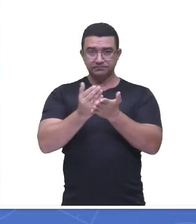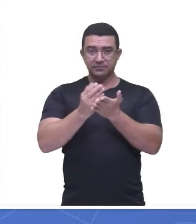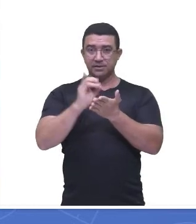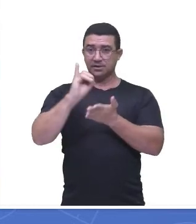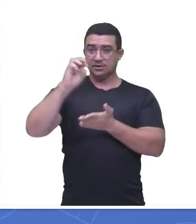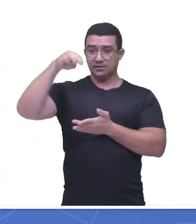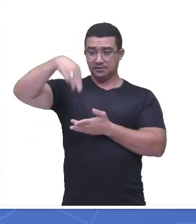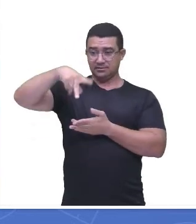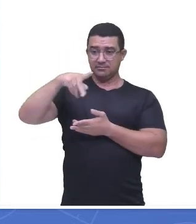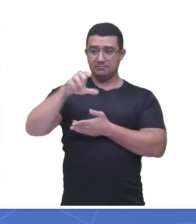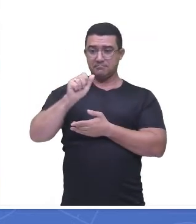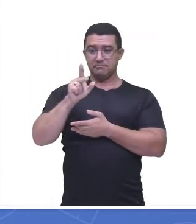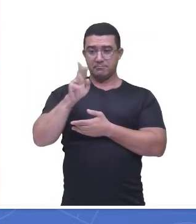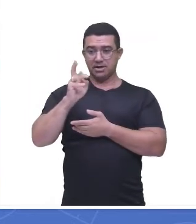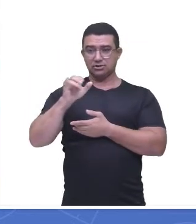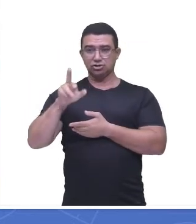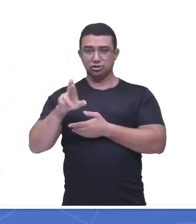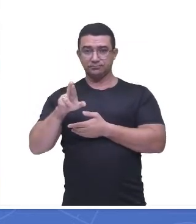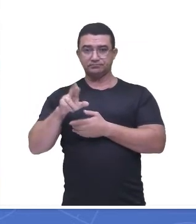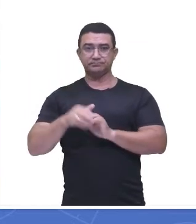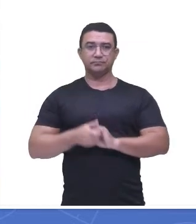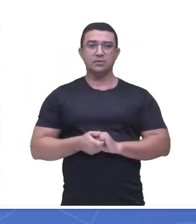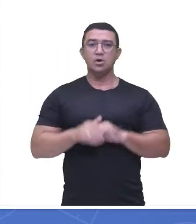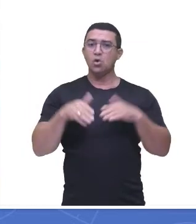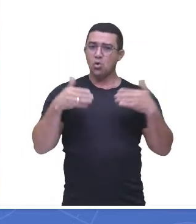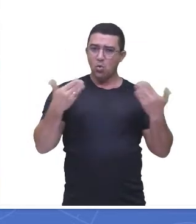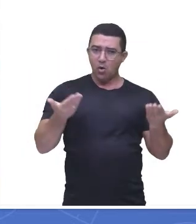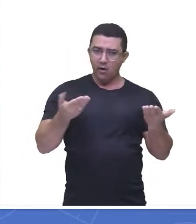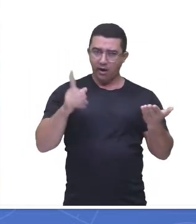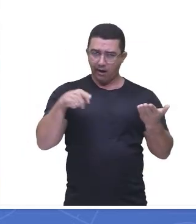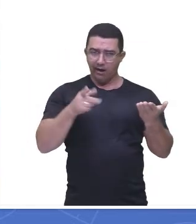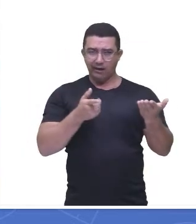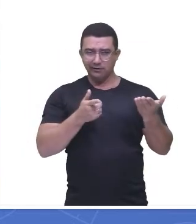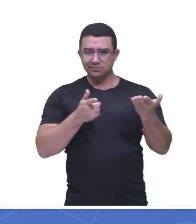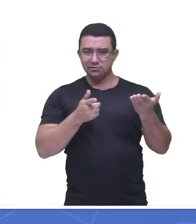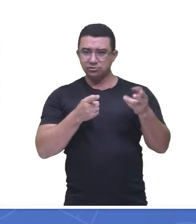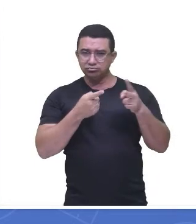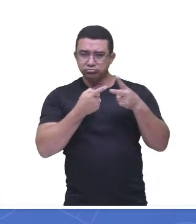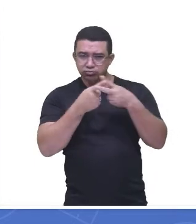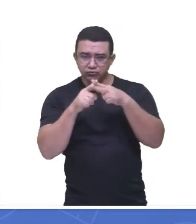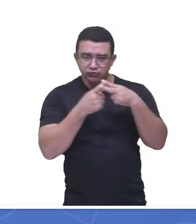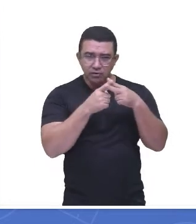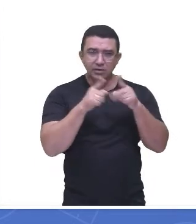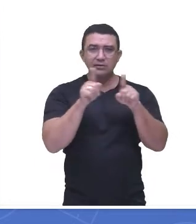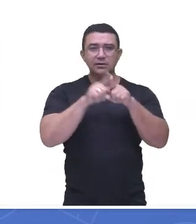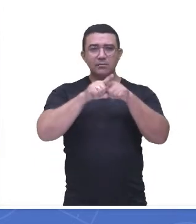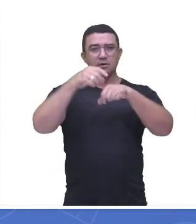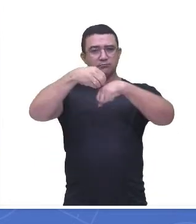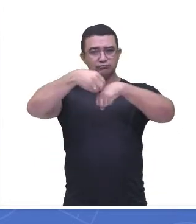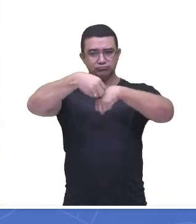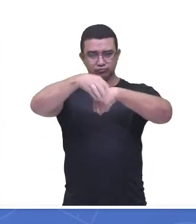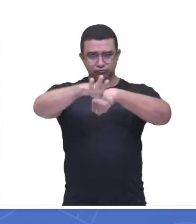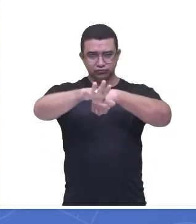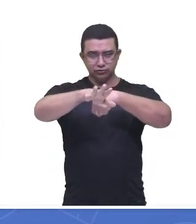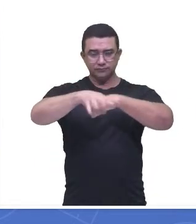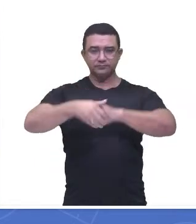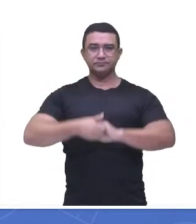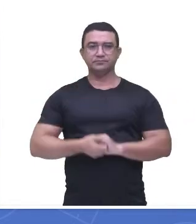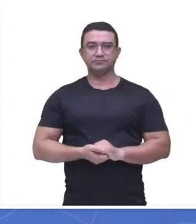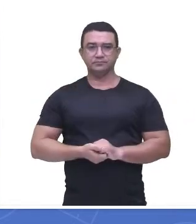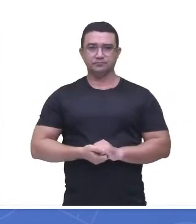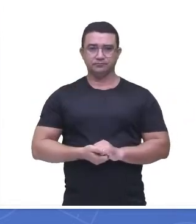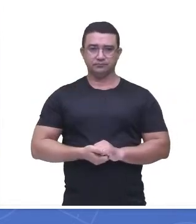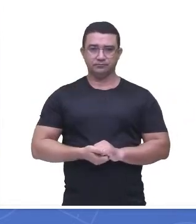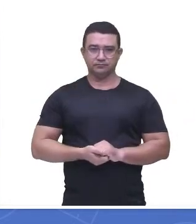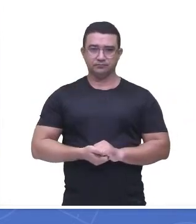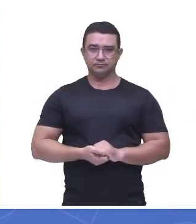impartir. O sentido aí está de ajeitar e distribuir. É o sentido dos dois verbos nas